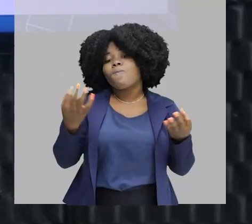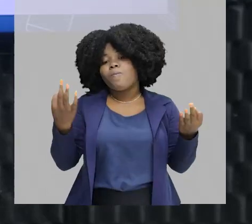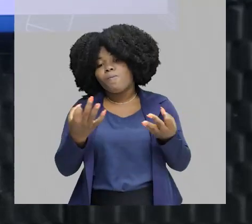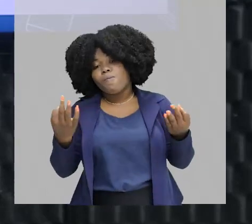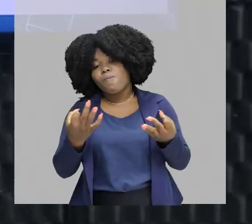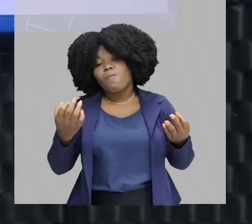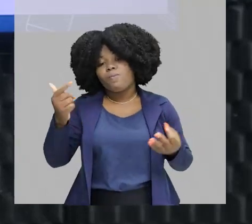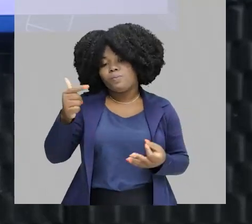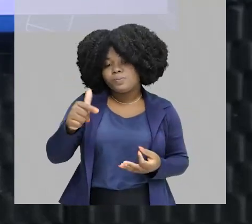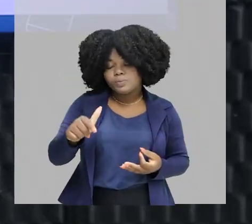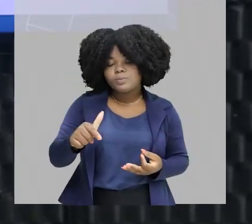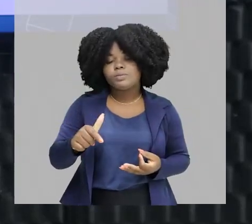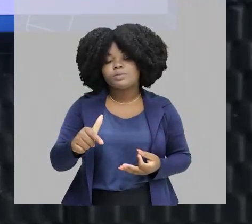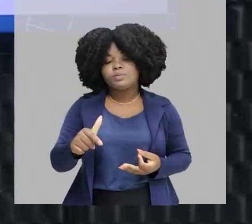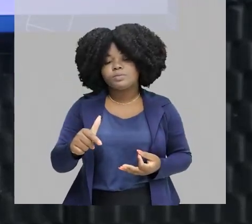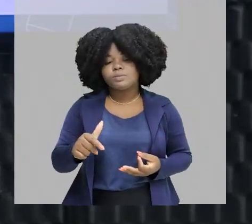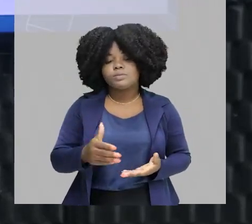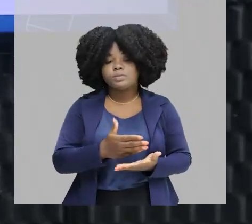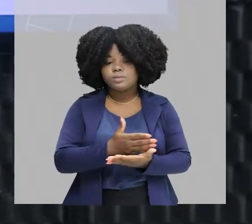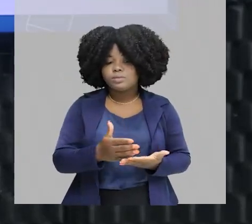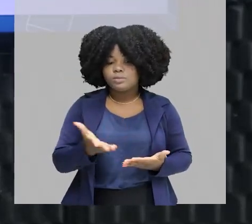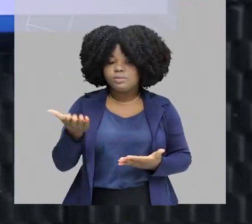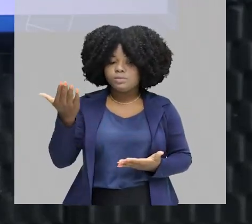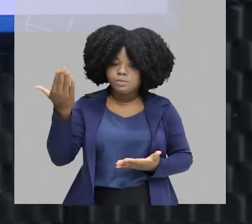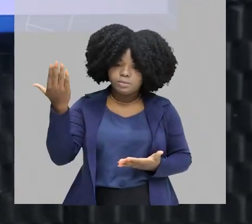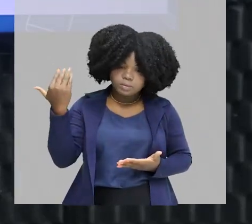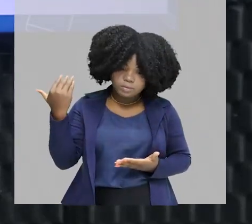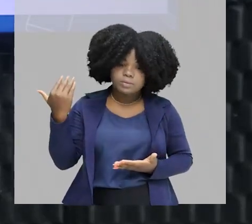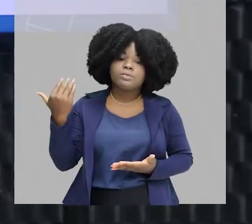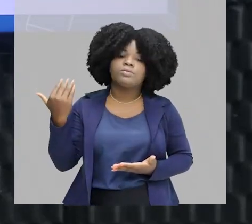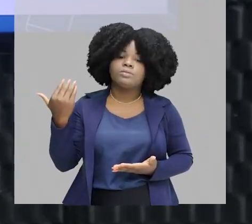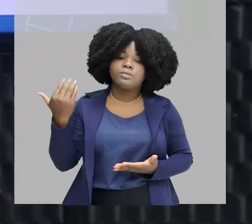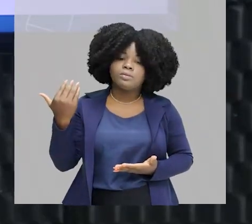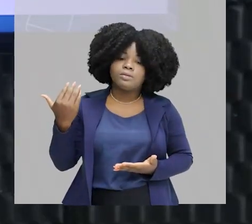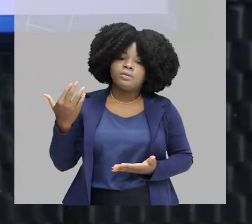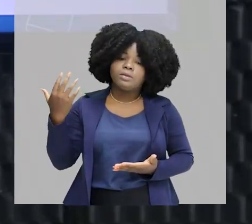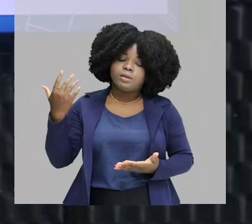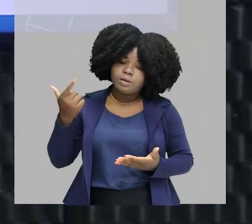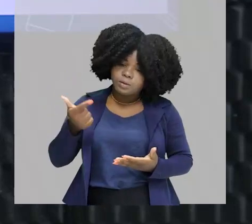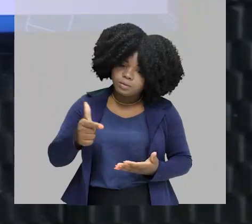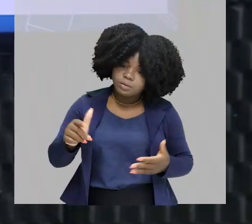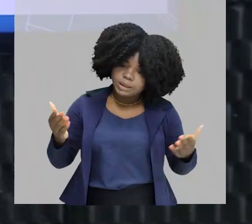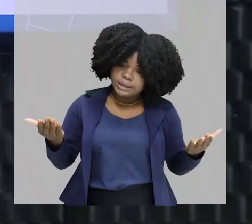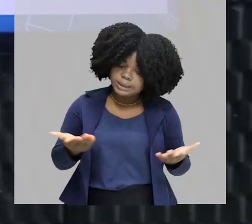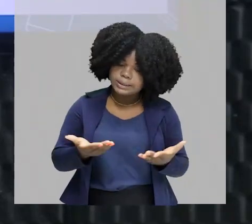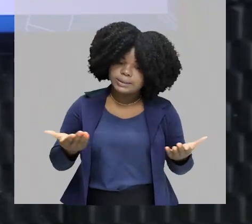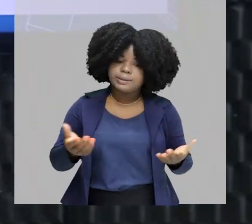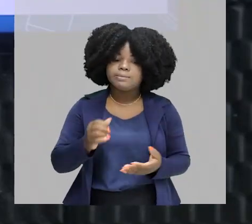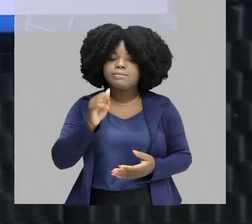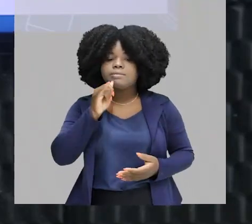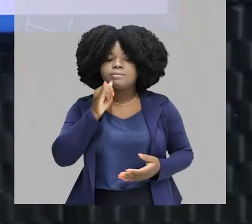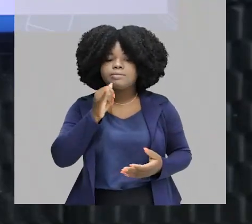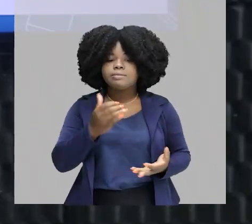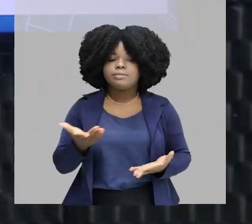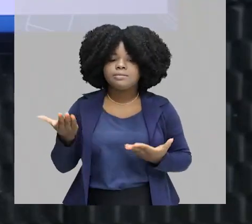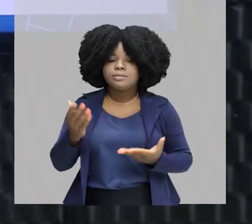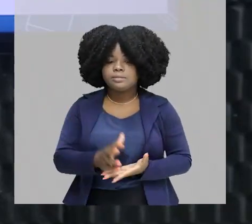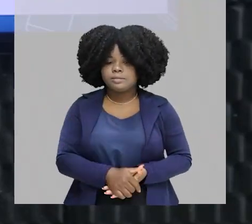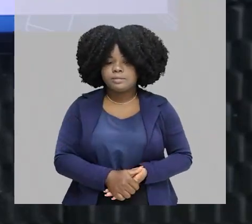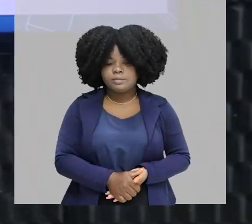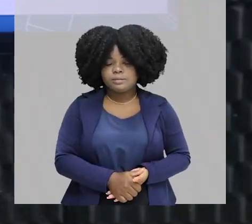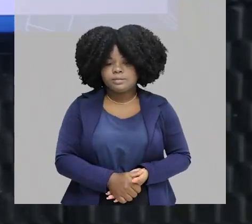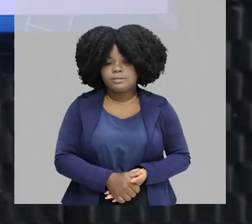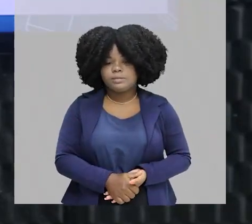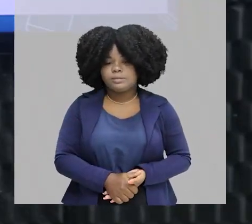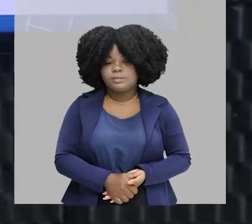de ações que começaram no passado e estão continuando agora. Por exemplo, she has